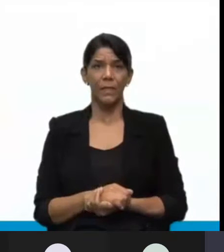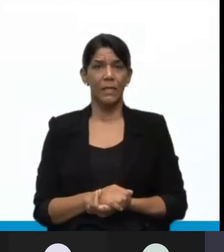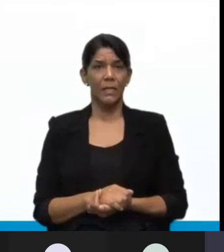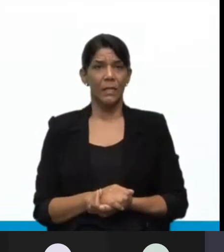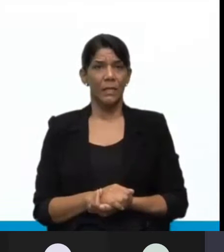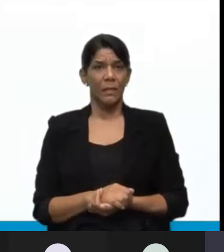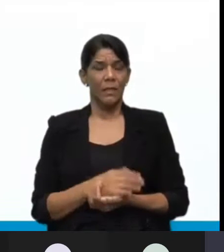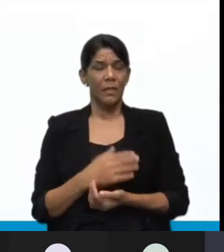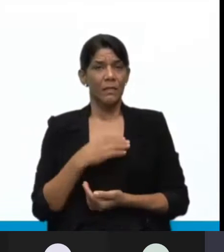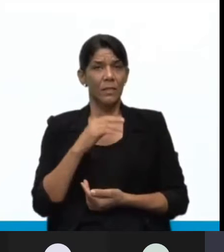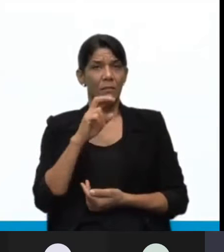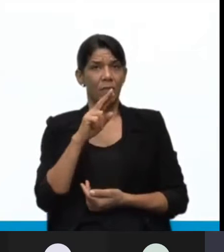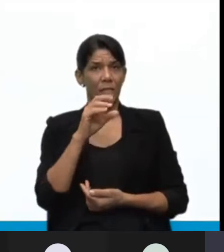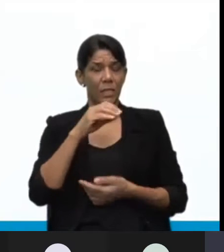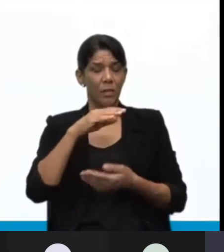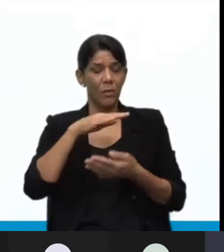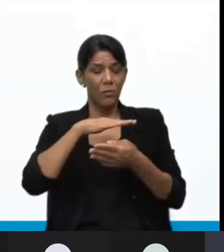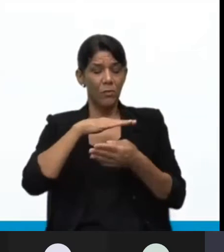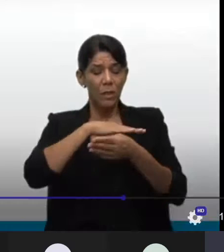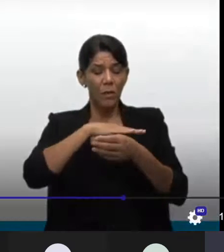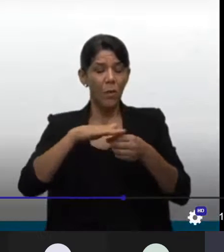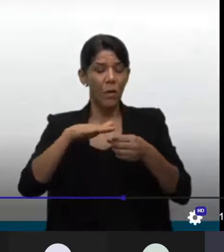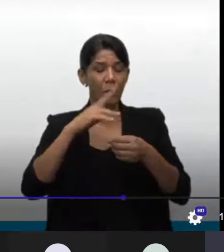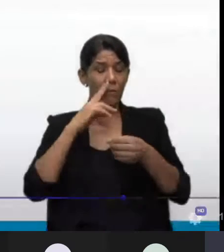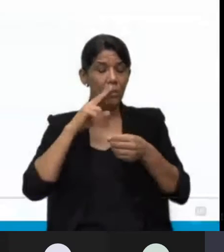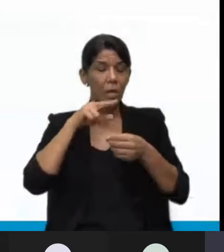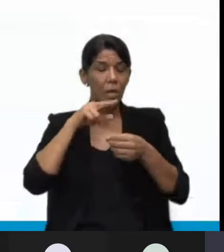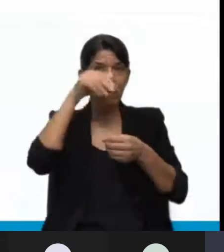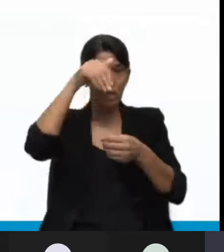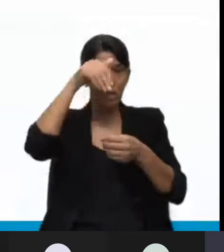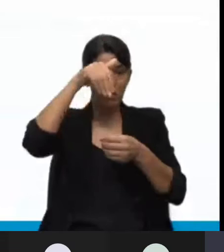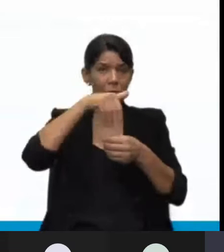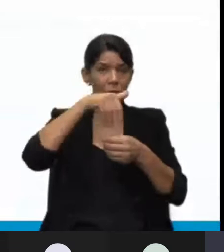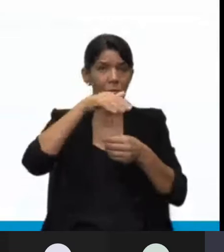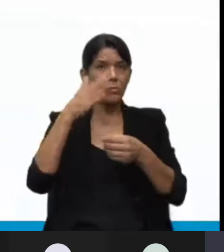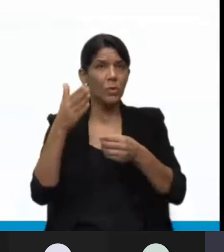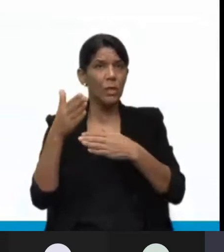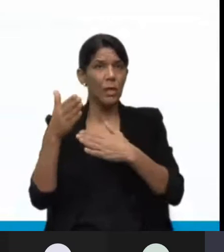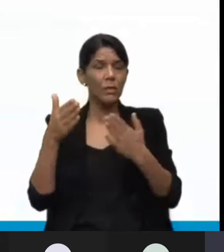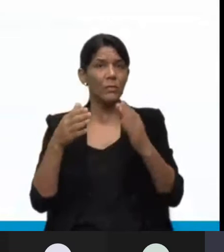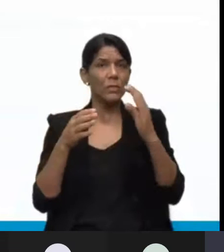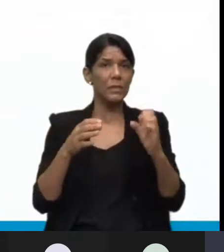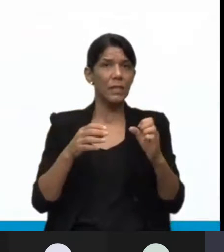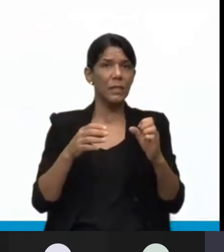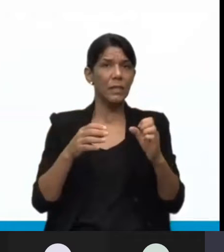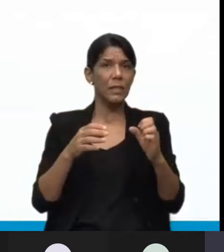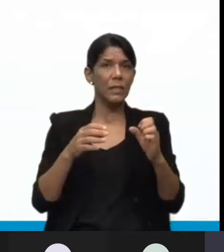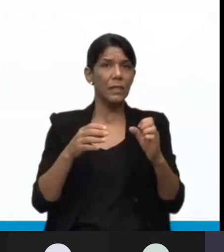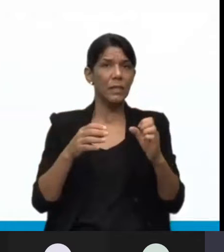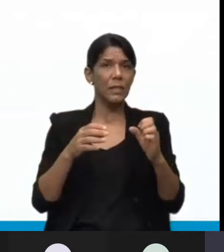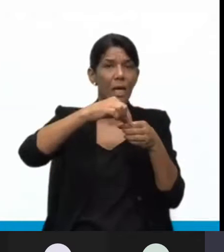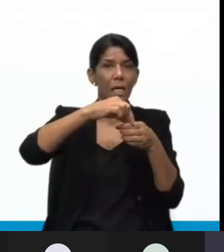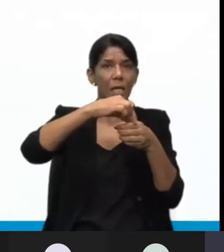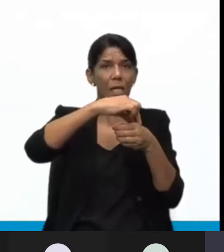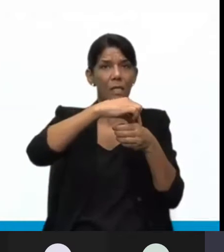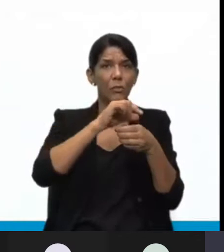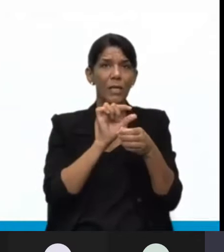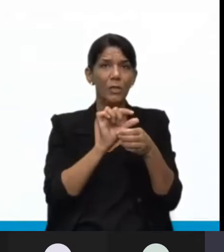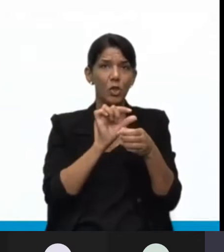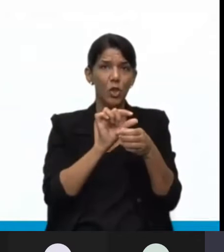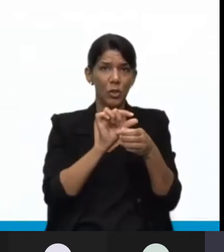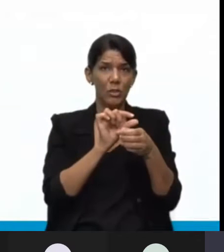É um corte aqui dos ventrículos pra gente observar exatamente aqui que o ventrículo esquerdo, a parede dele é mais espessa que o ventrículo